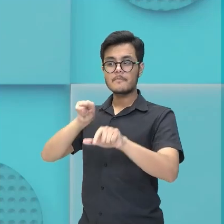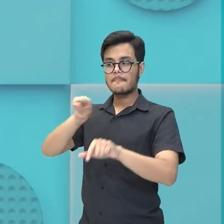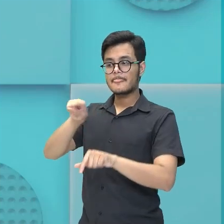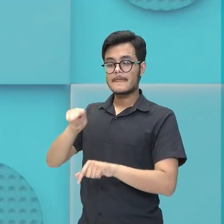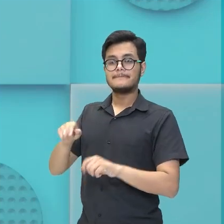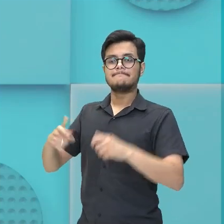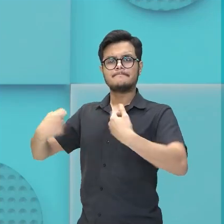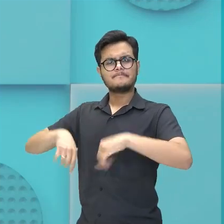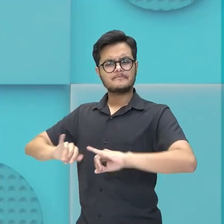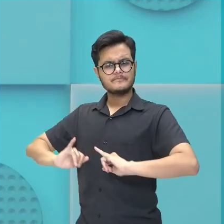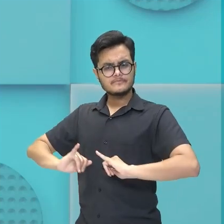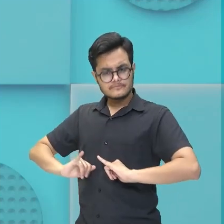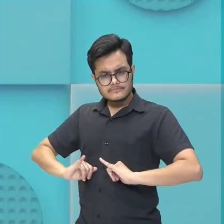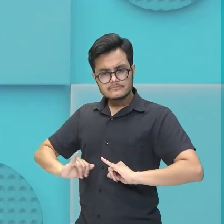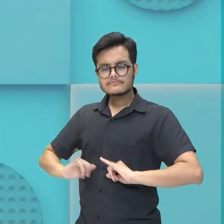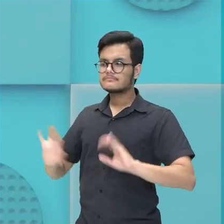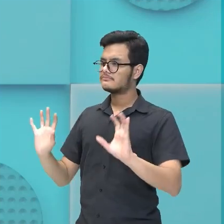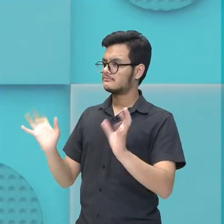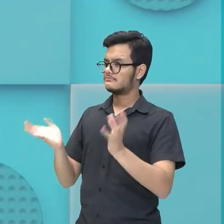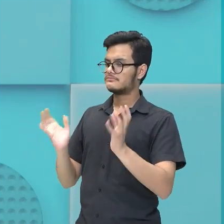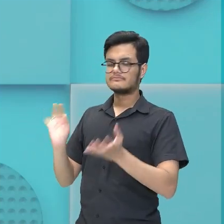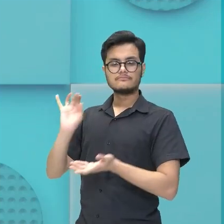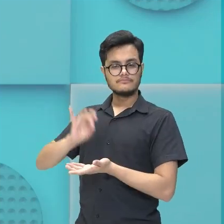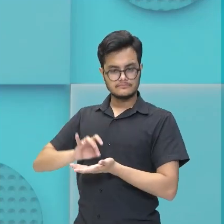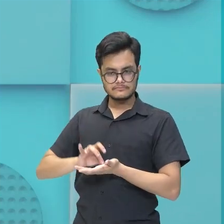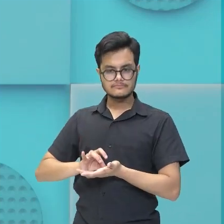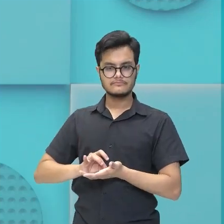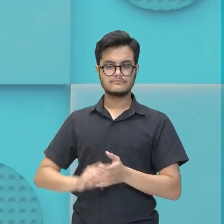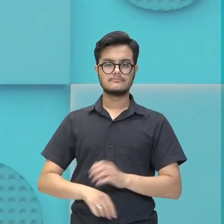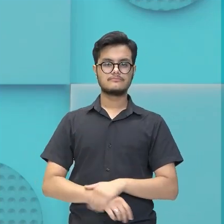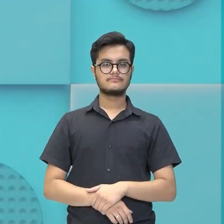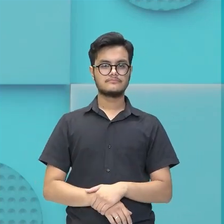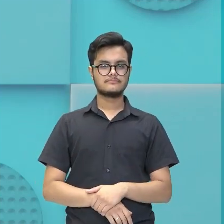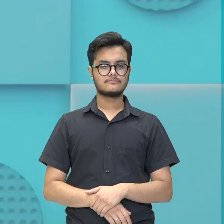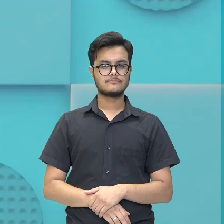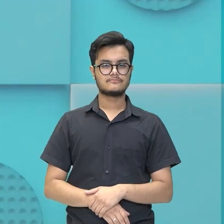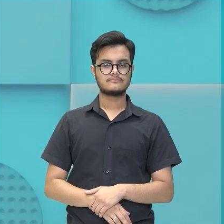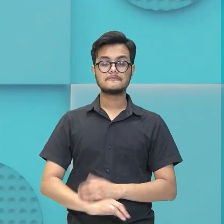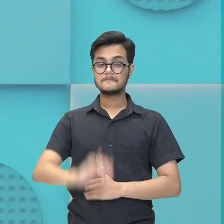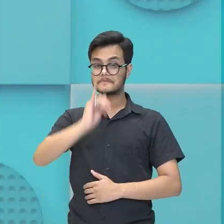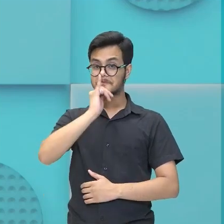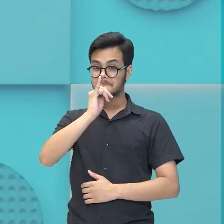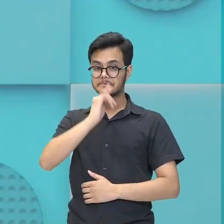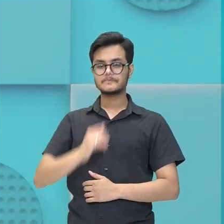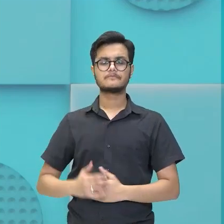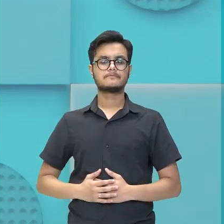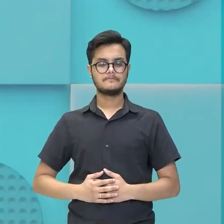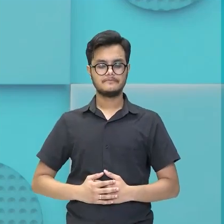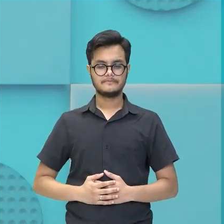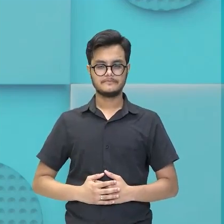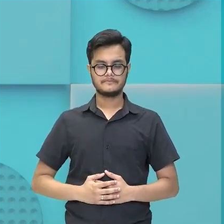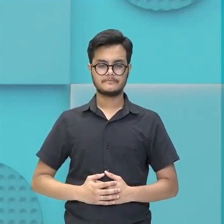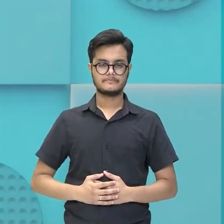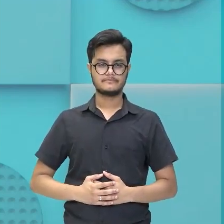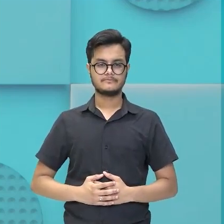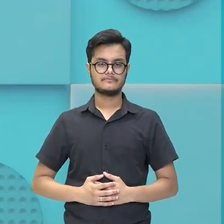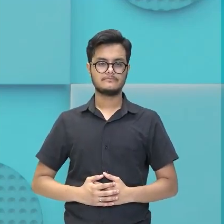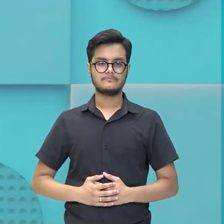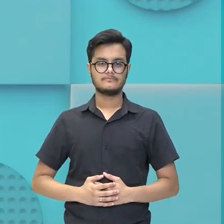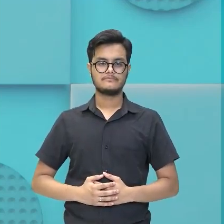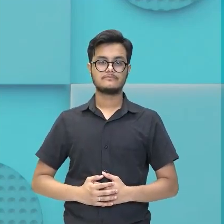venham a sofrer mais com essas mudanças. E também você percebe outra problemática colocada, a ausência de